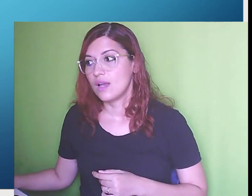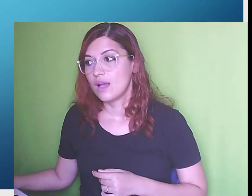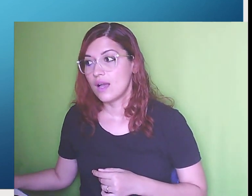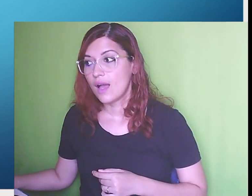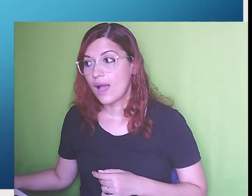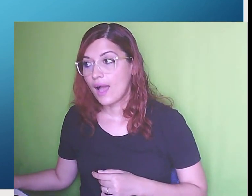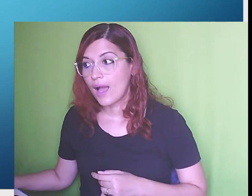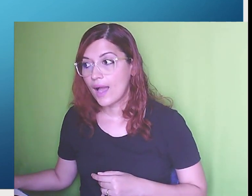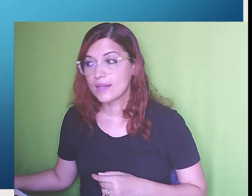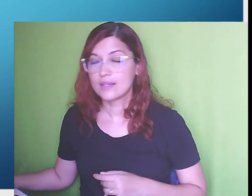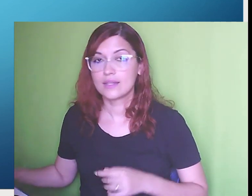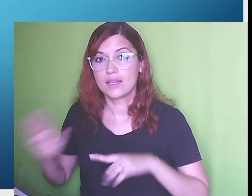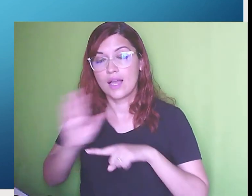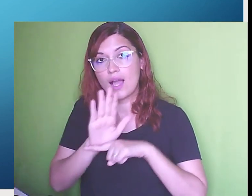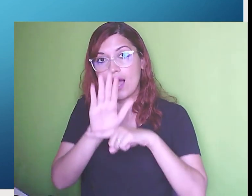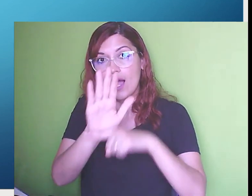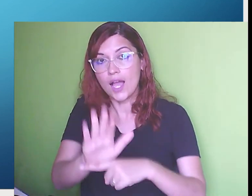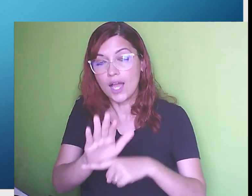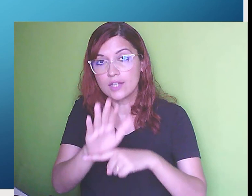será 100%.